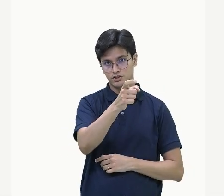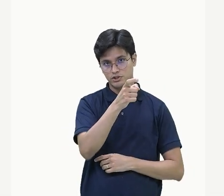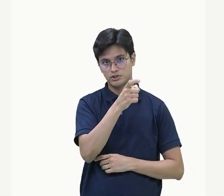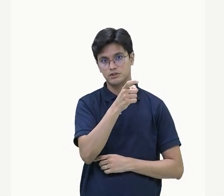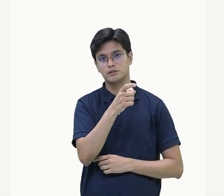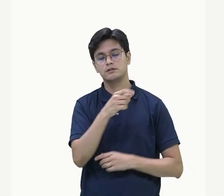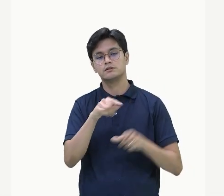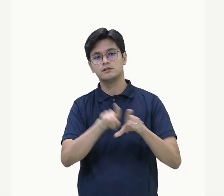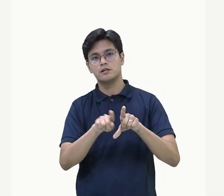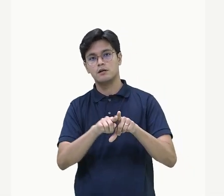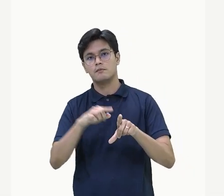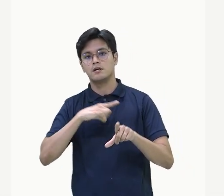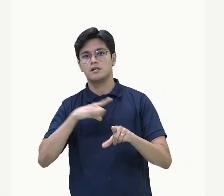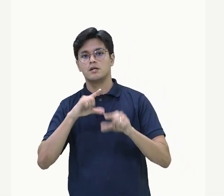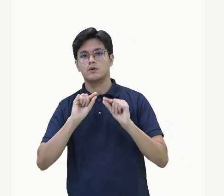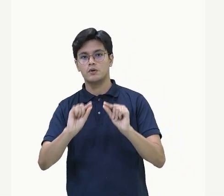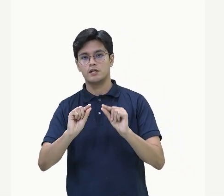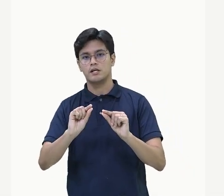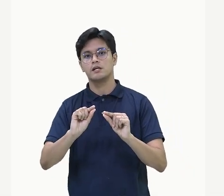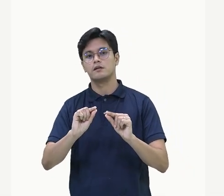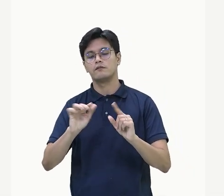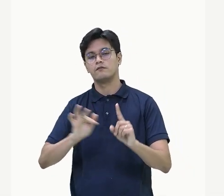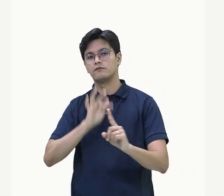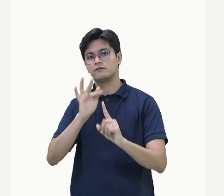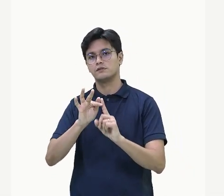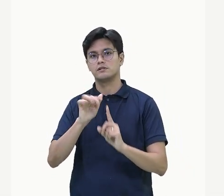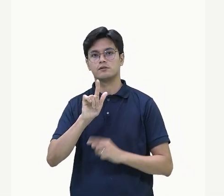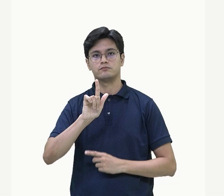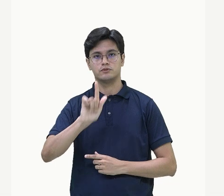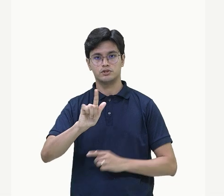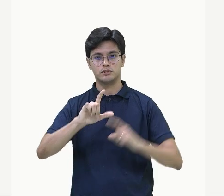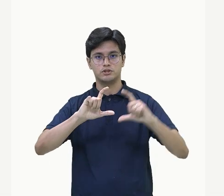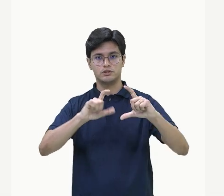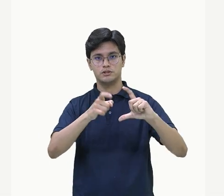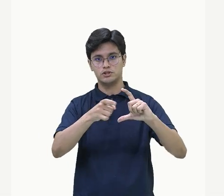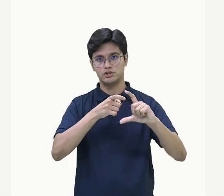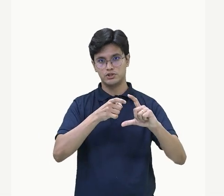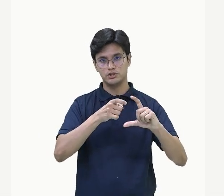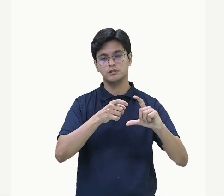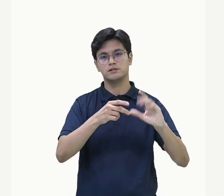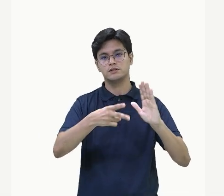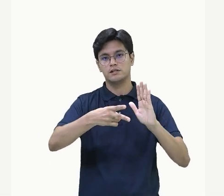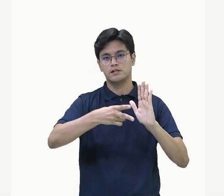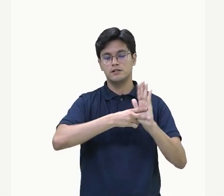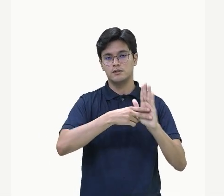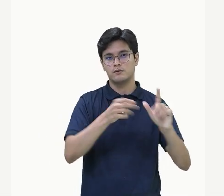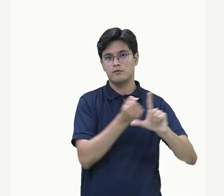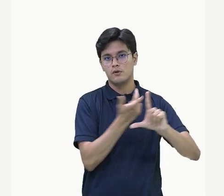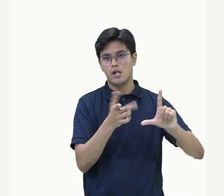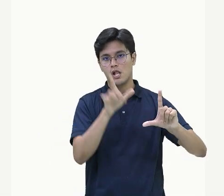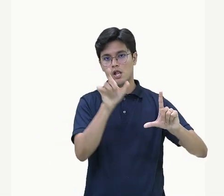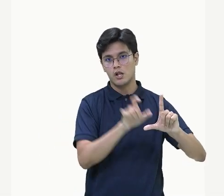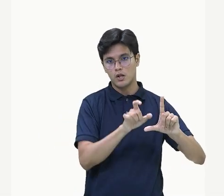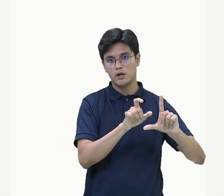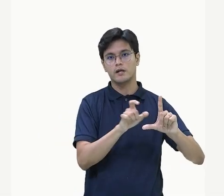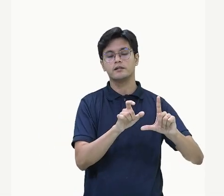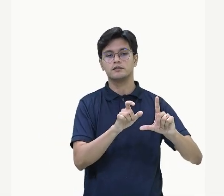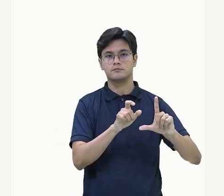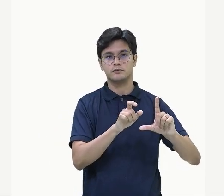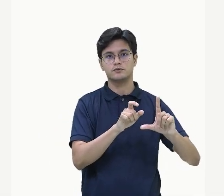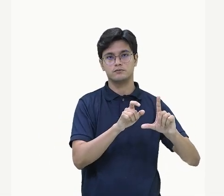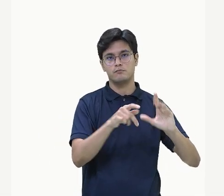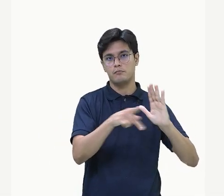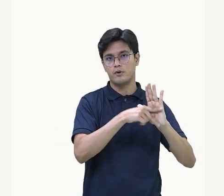temos a função g de x, logaritmo de x na base a, que é a inversa de f, ou